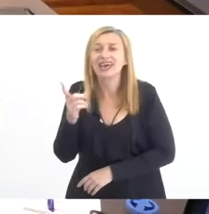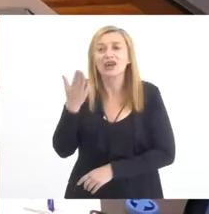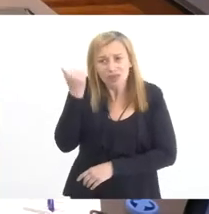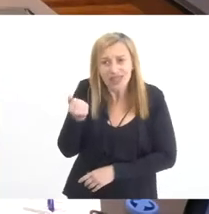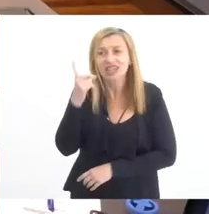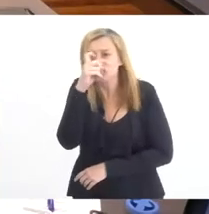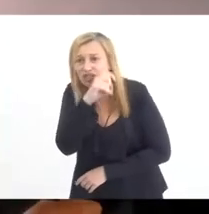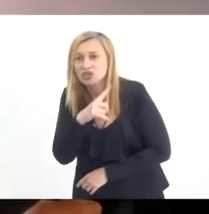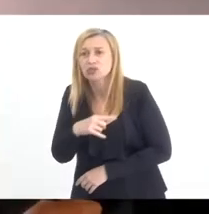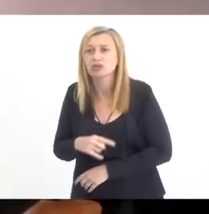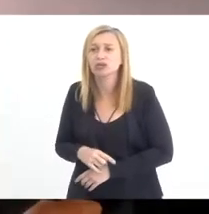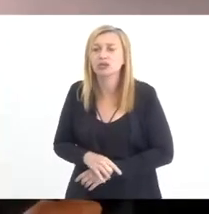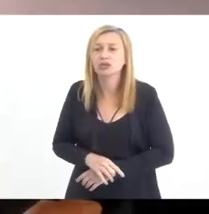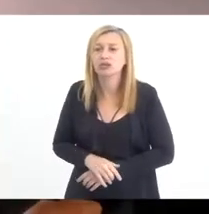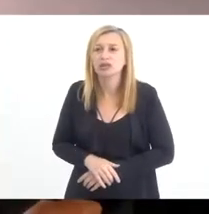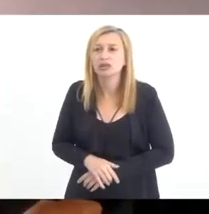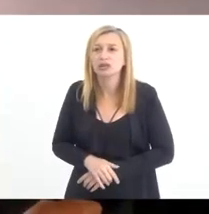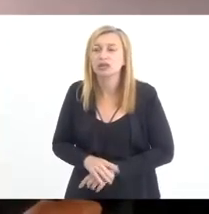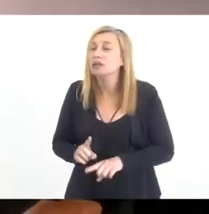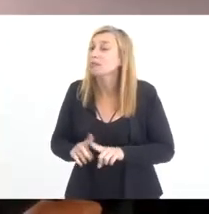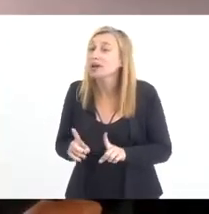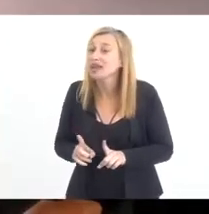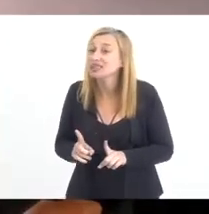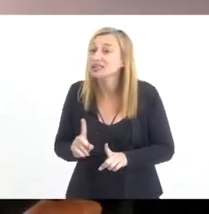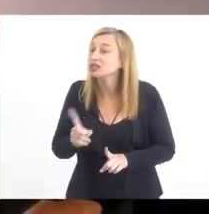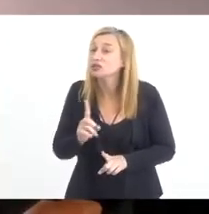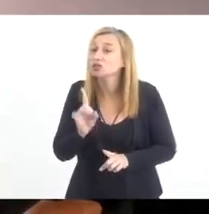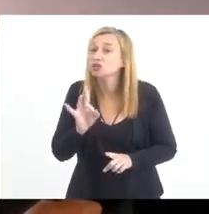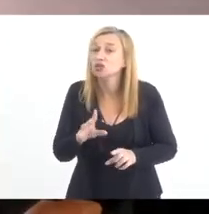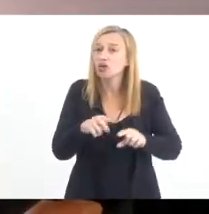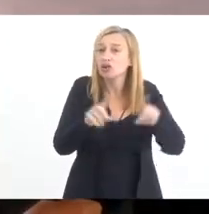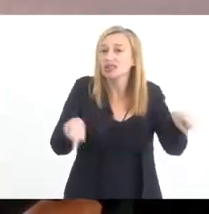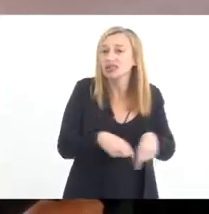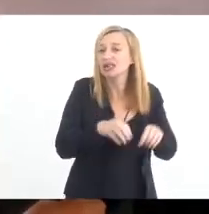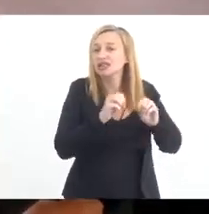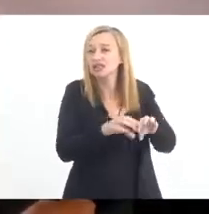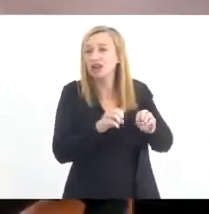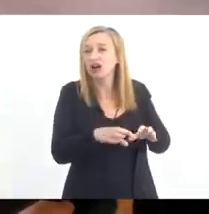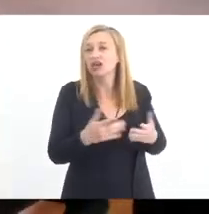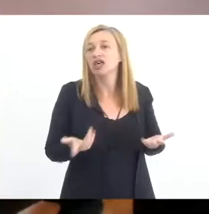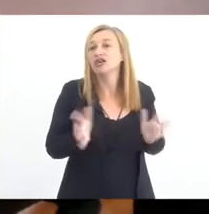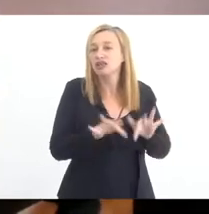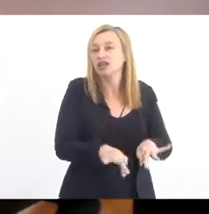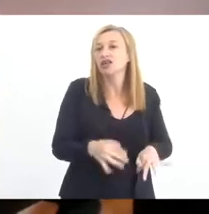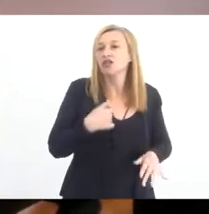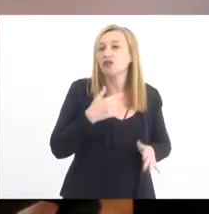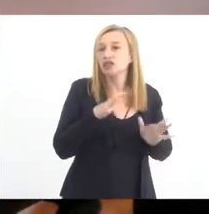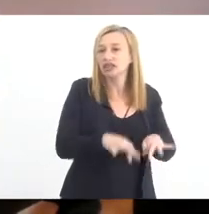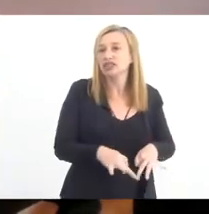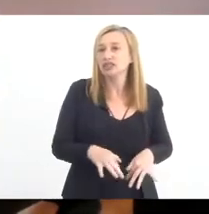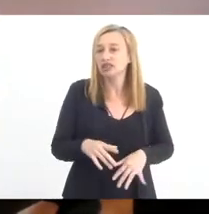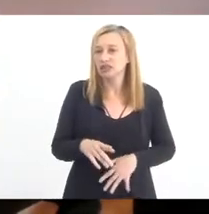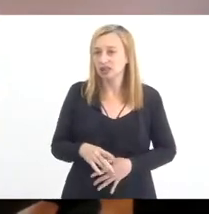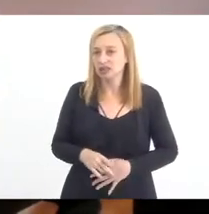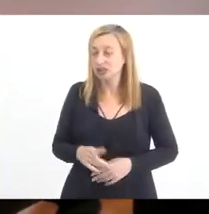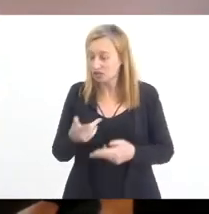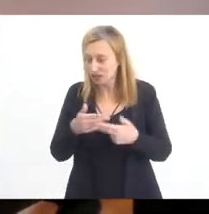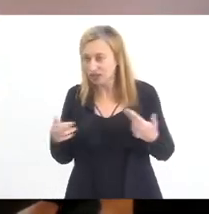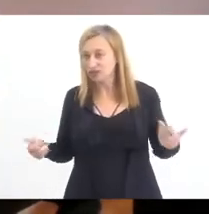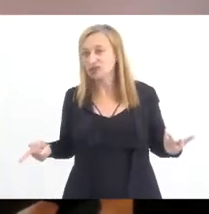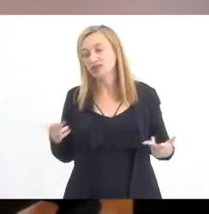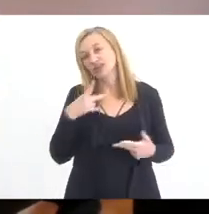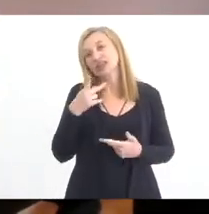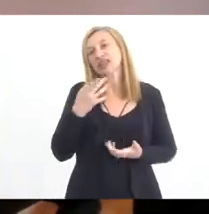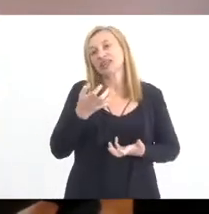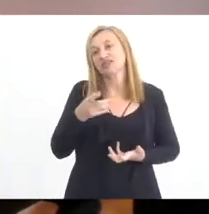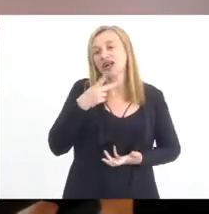difícil. Concluindo, mas não é só sala de aula, tá? E, finalmente, eu vou concluir aqui. Eu tinha escrito várias coisas, mas,